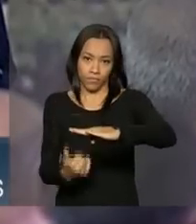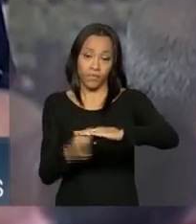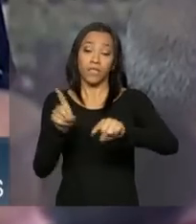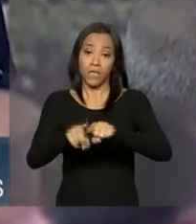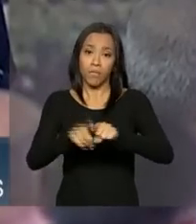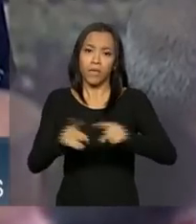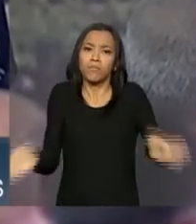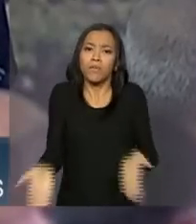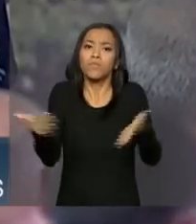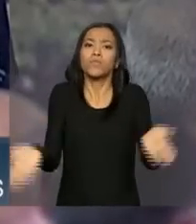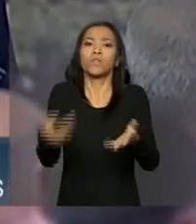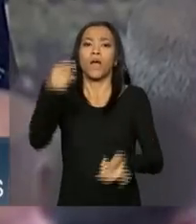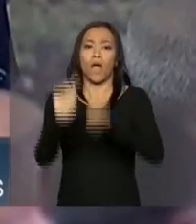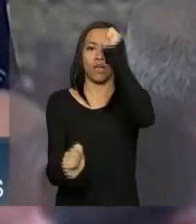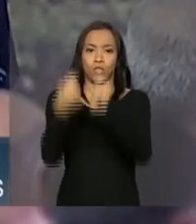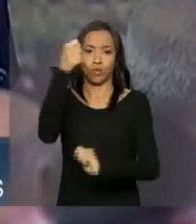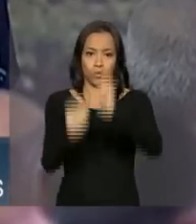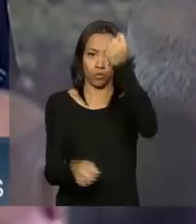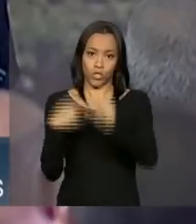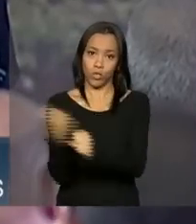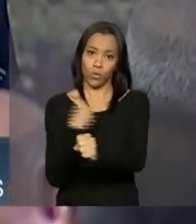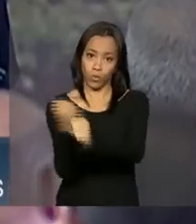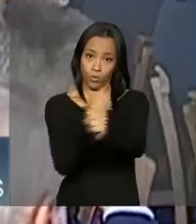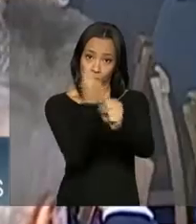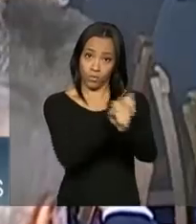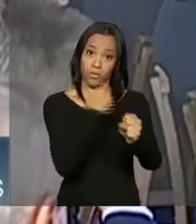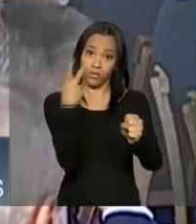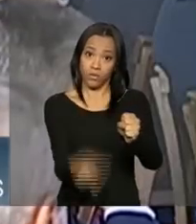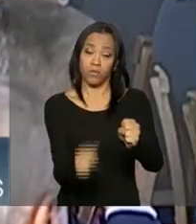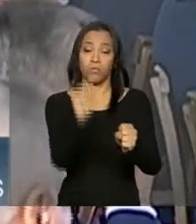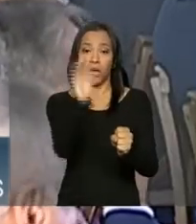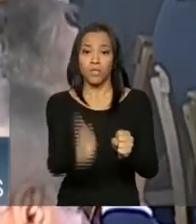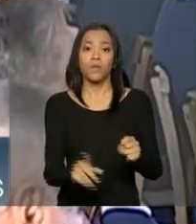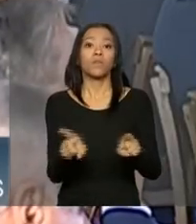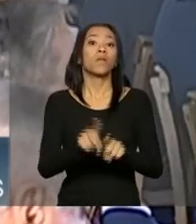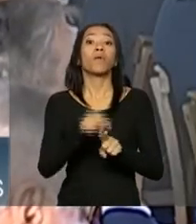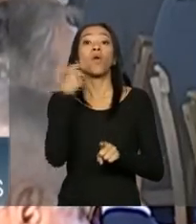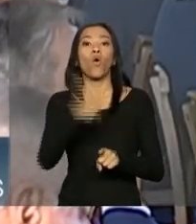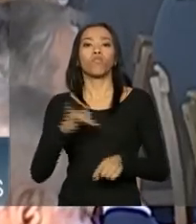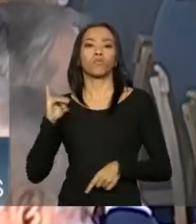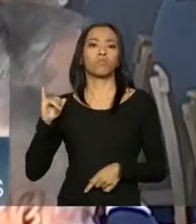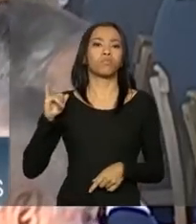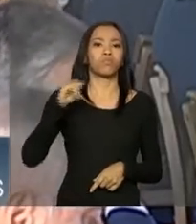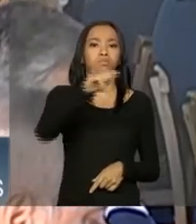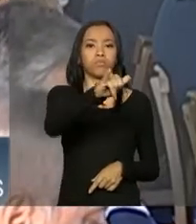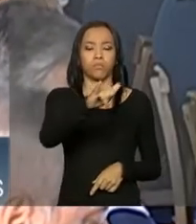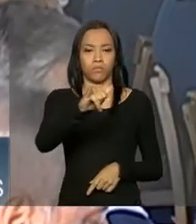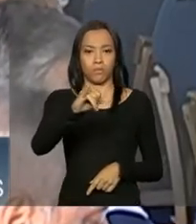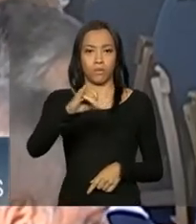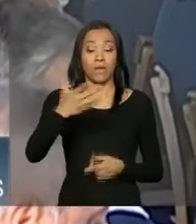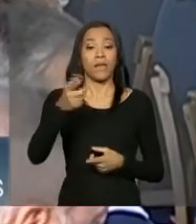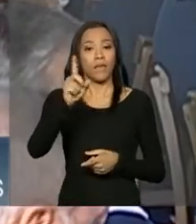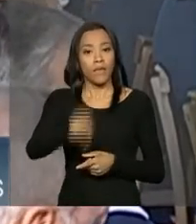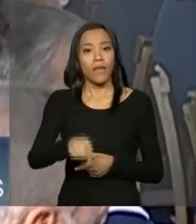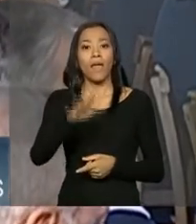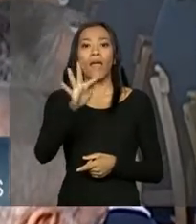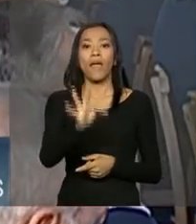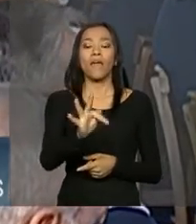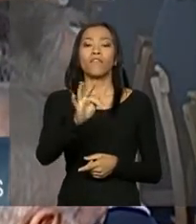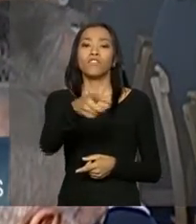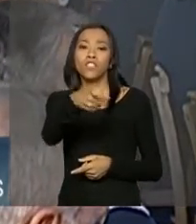defesa. O projeto estratégico FX2, cuja assinatura do contrato